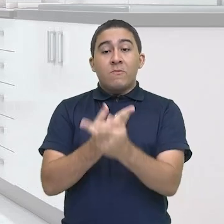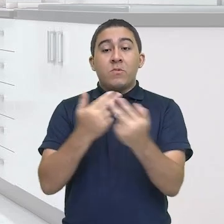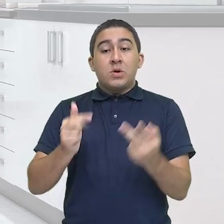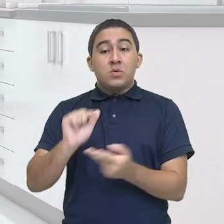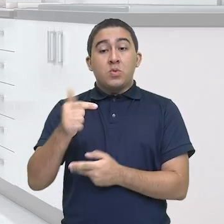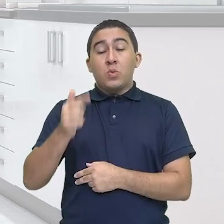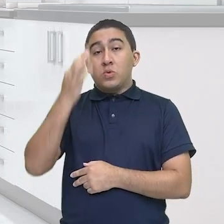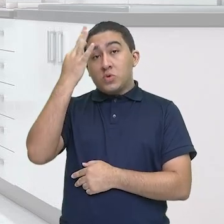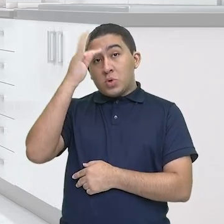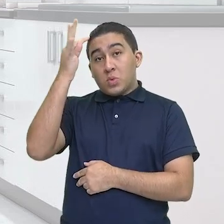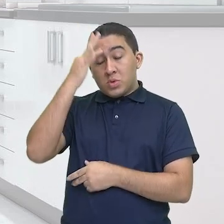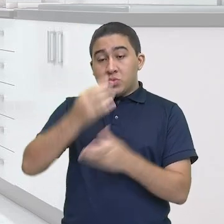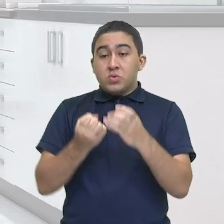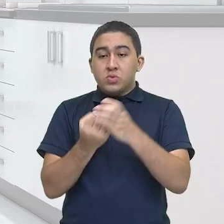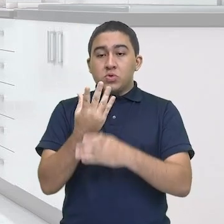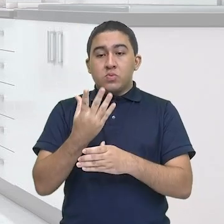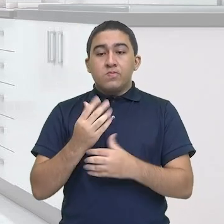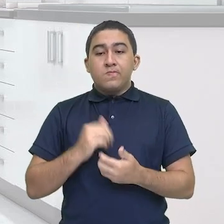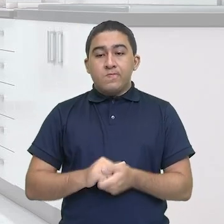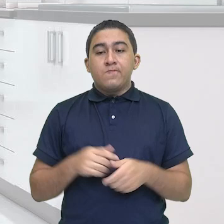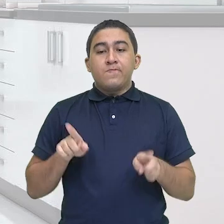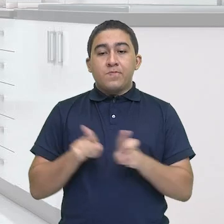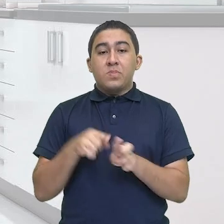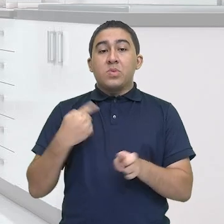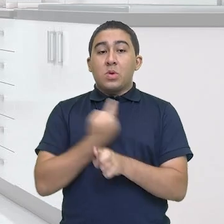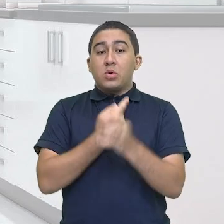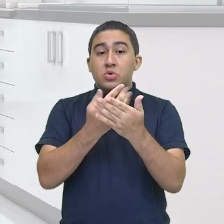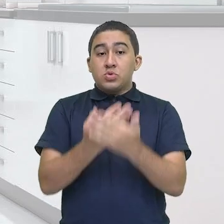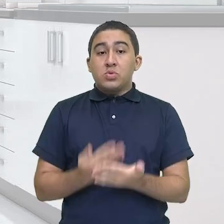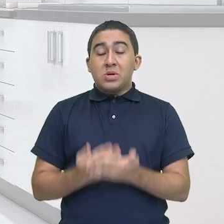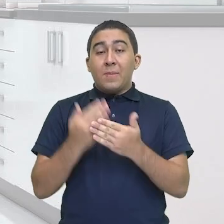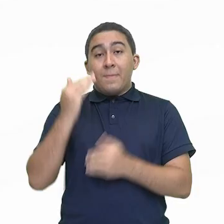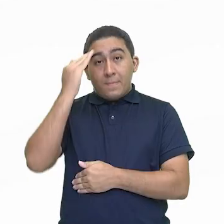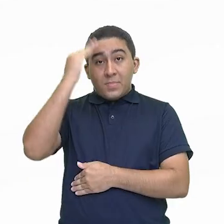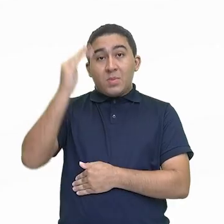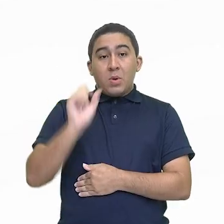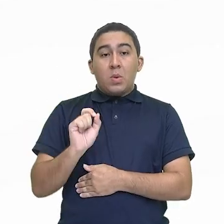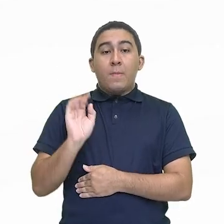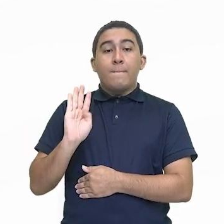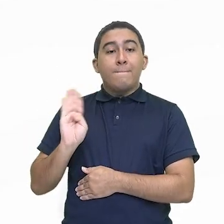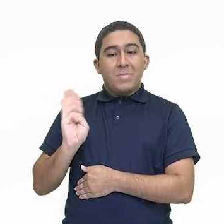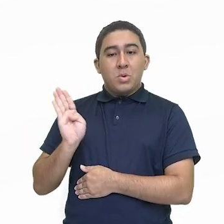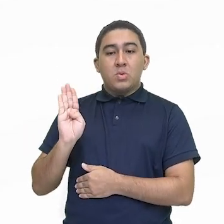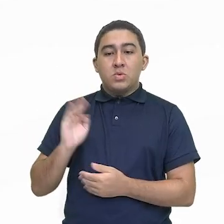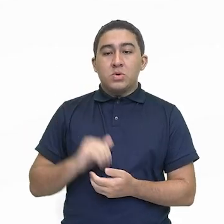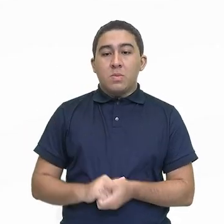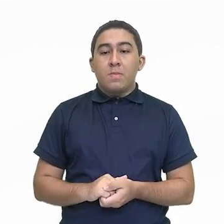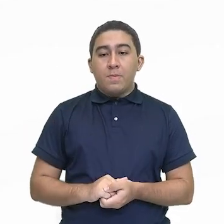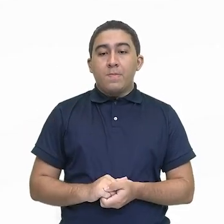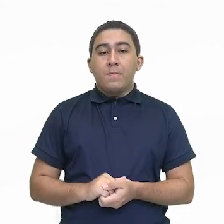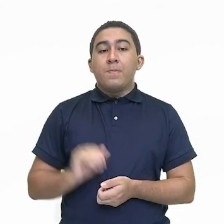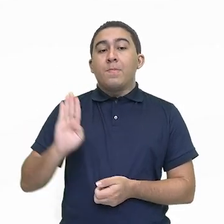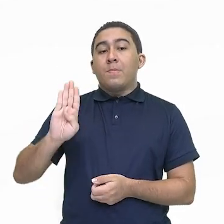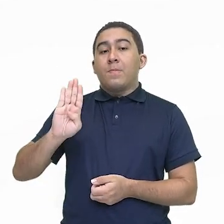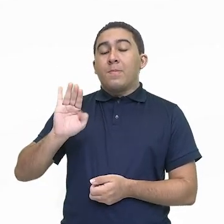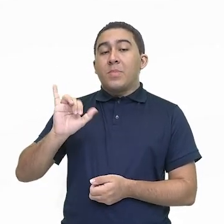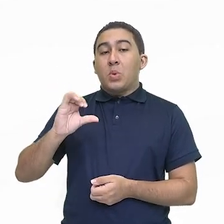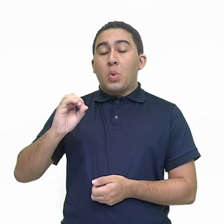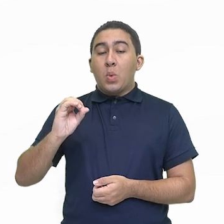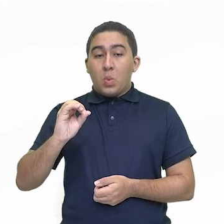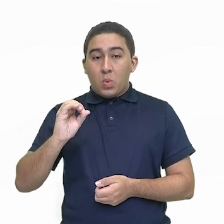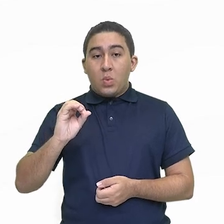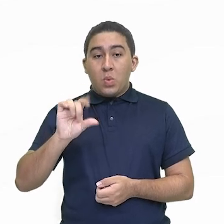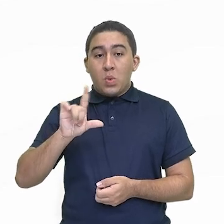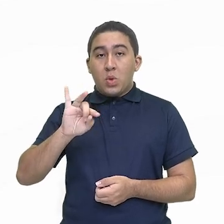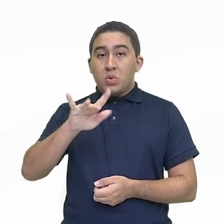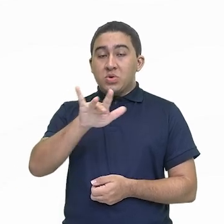outras teorias foram criadas. E aí nós vamos estudar sobre a biologia. A biologia, ela vem do grego bios,